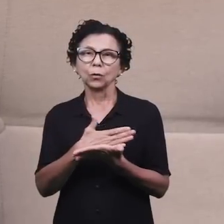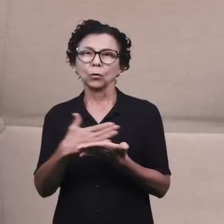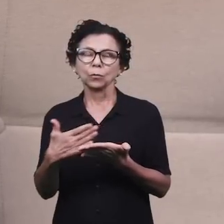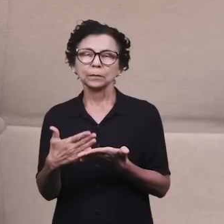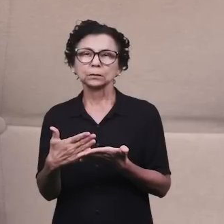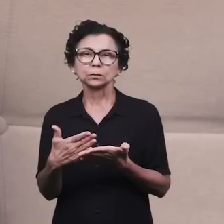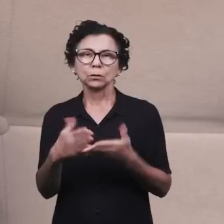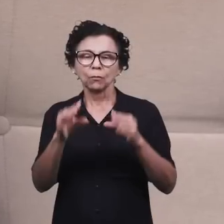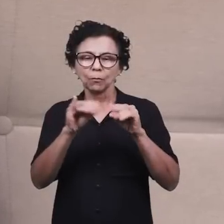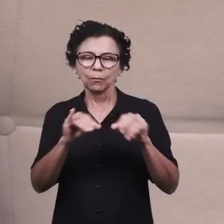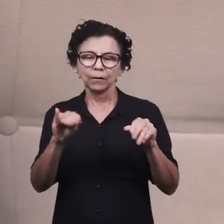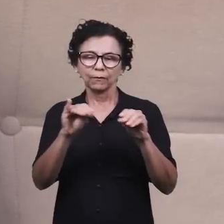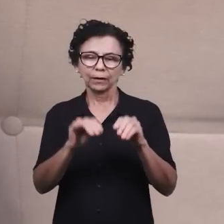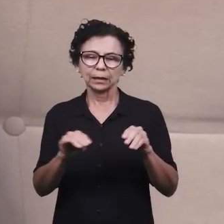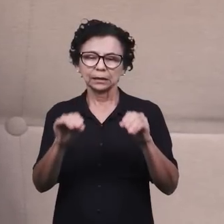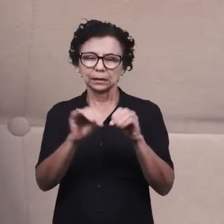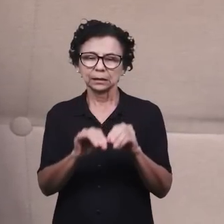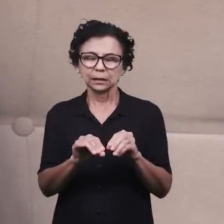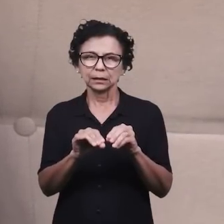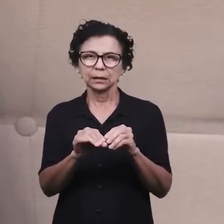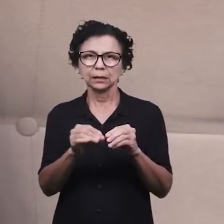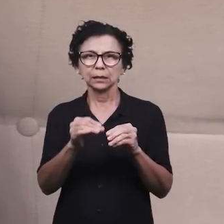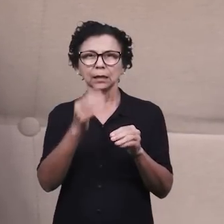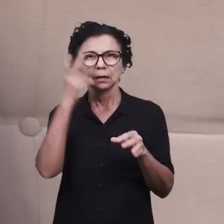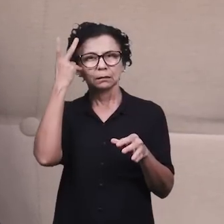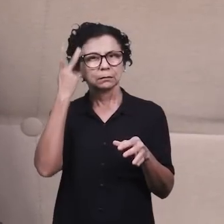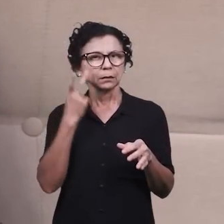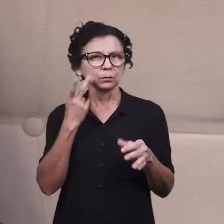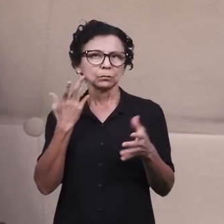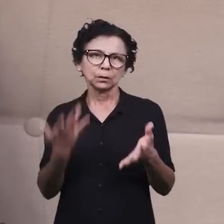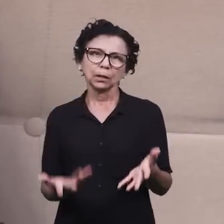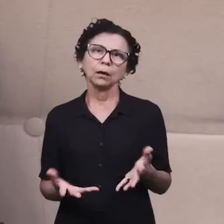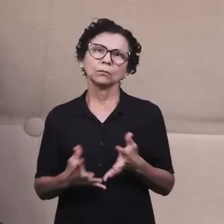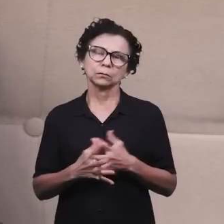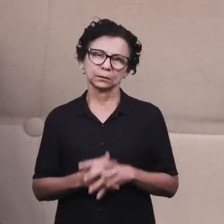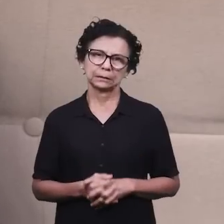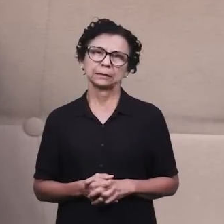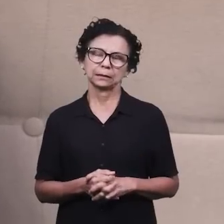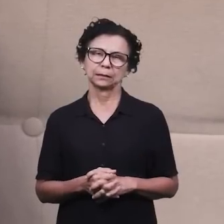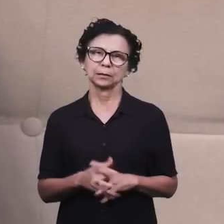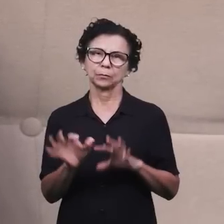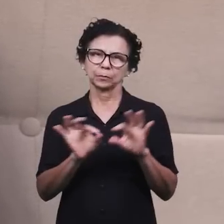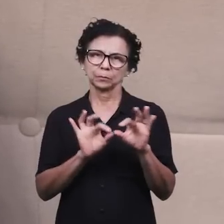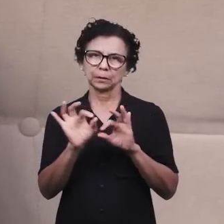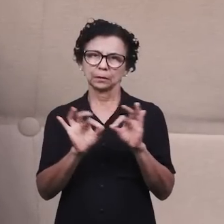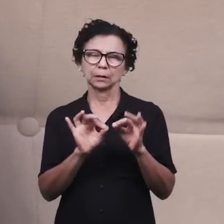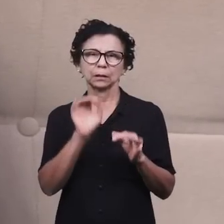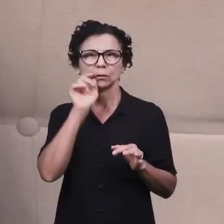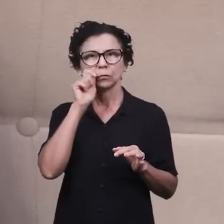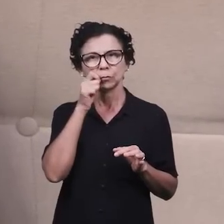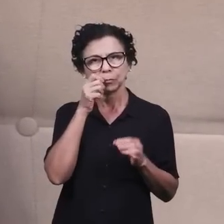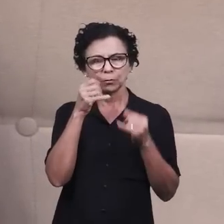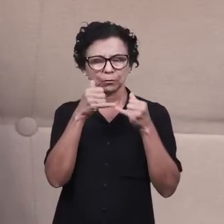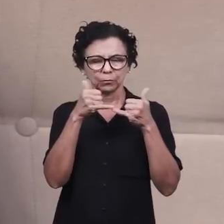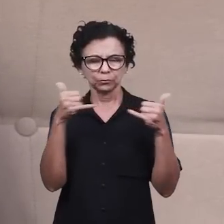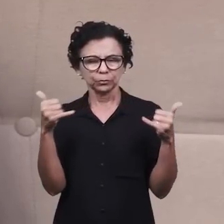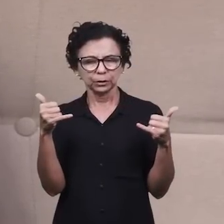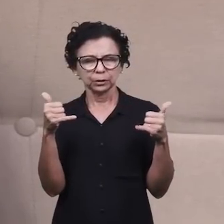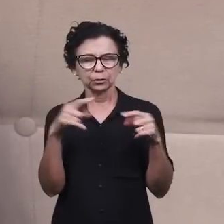isso faz com que toda a massa seja levedada. Então, aquilo que começou de forma